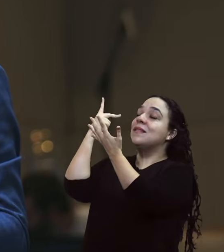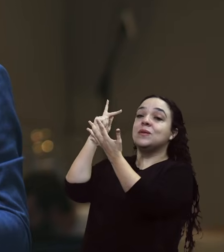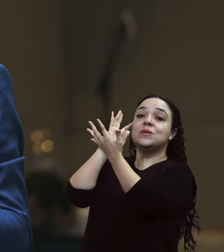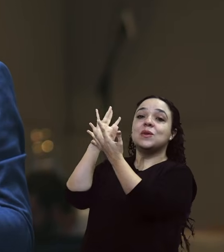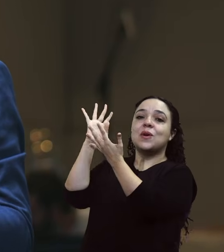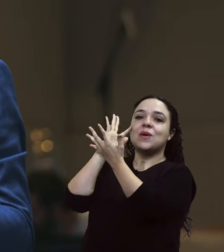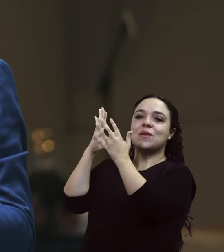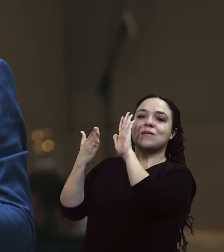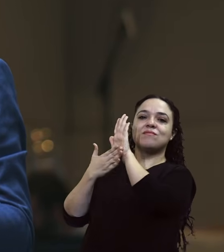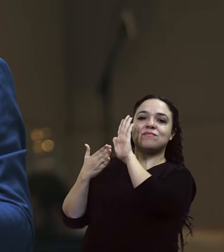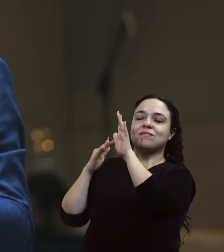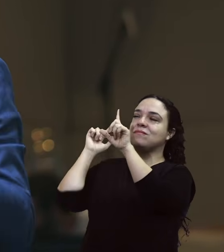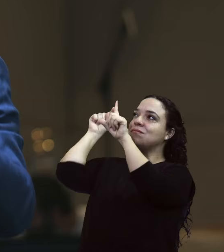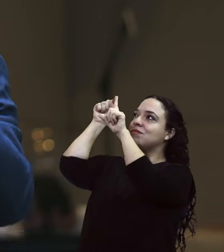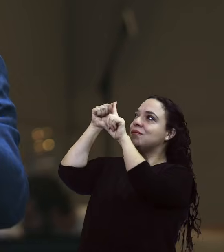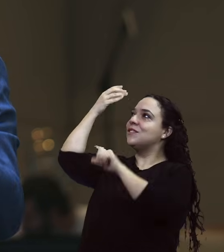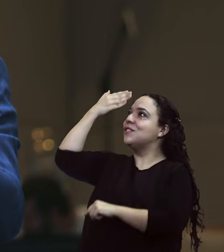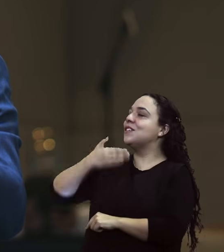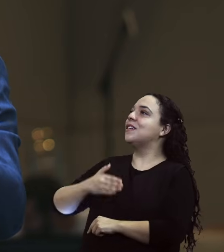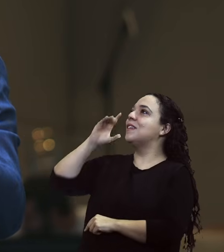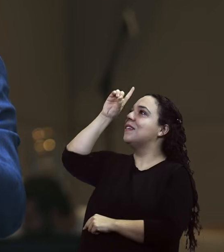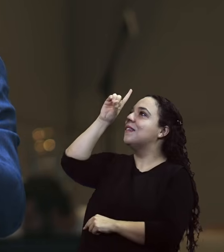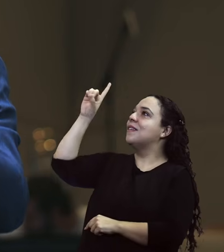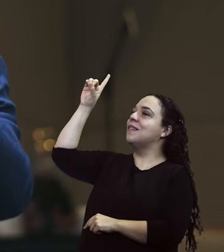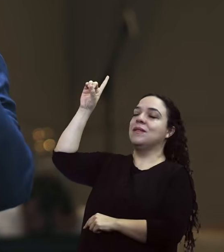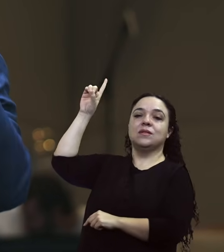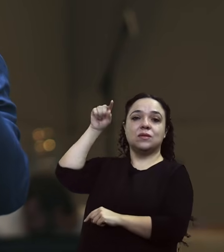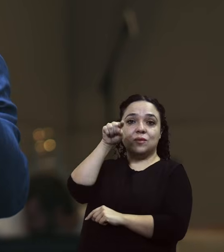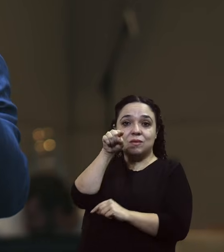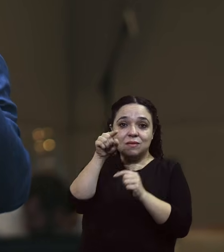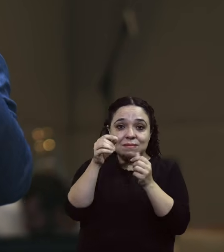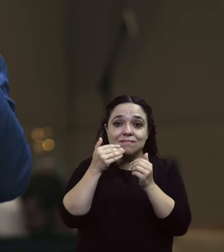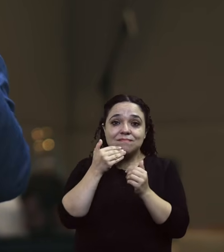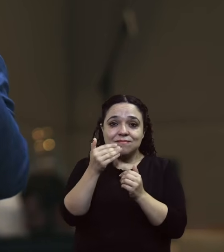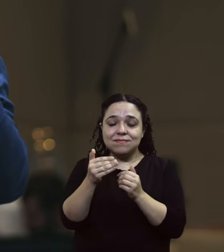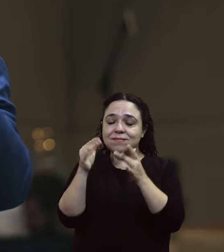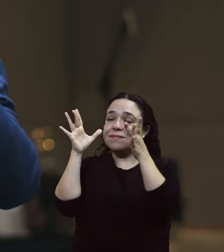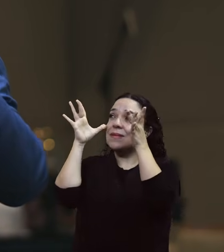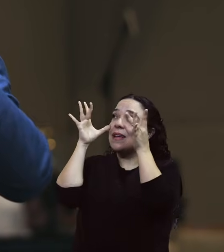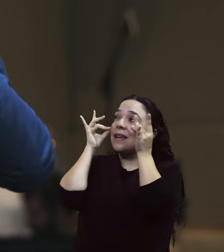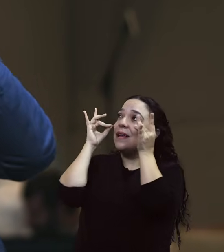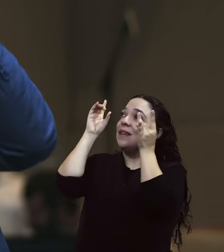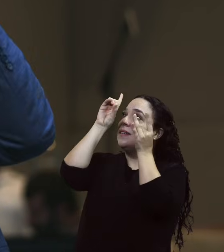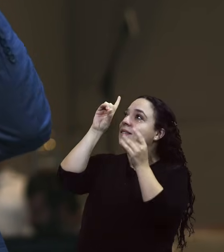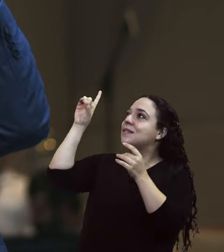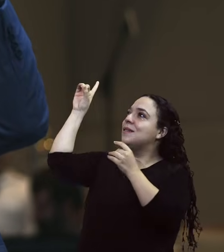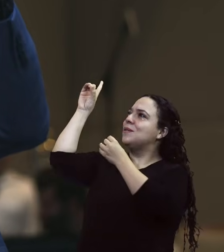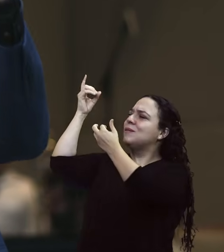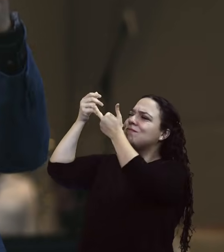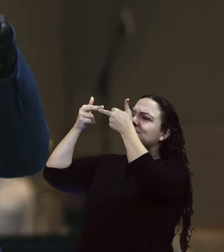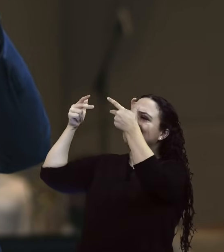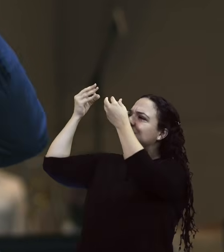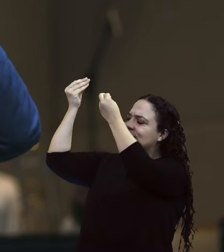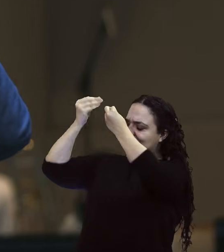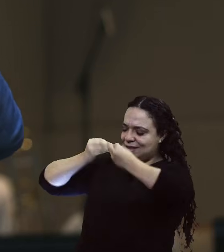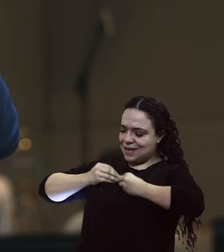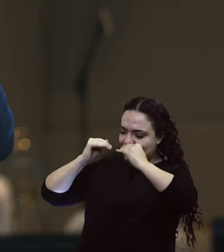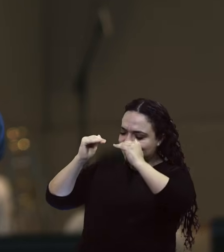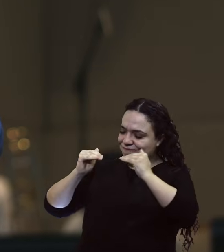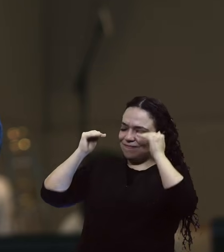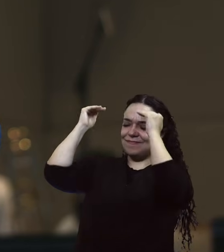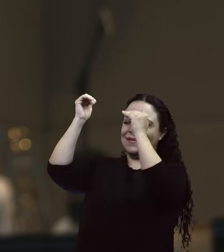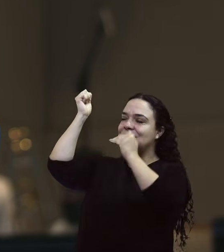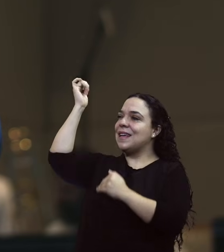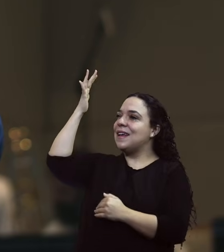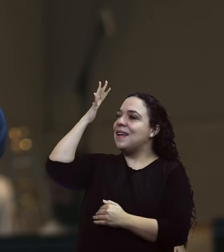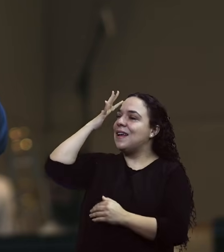Deus. Eu quero pedir que a presença do Senhor, os recursos extraordinários da graça